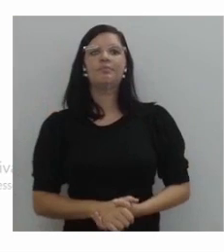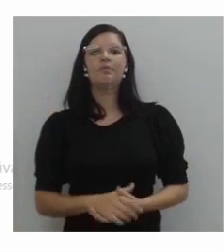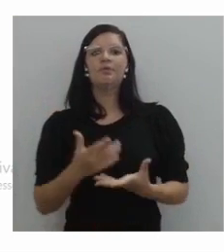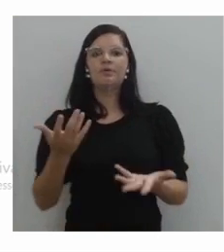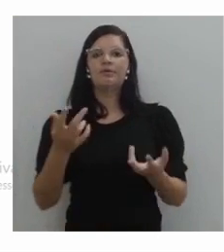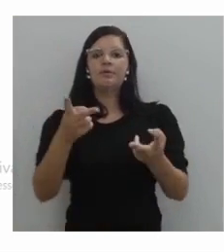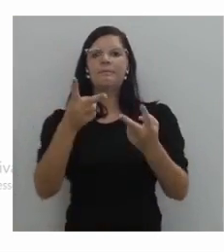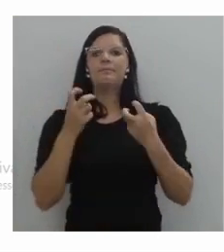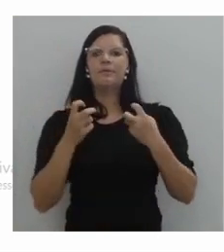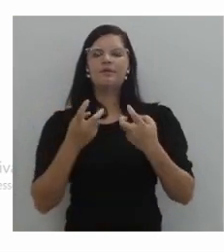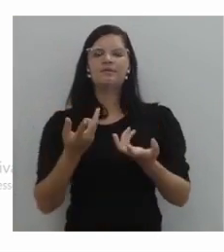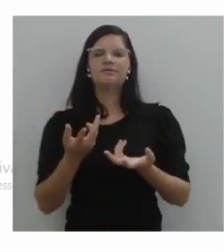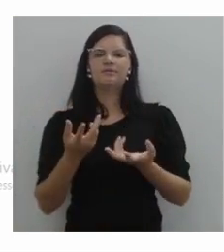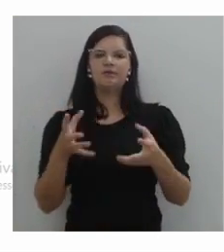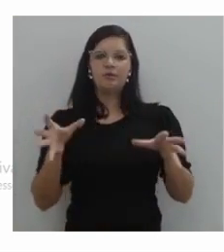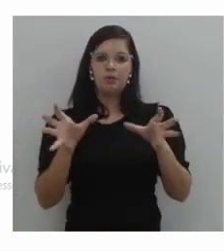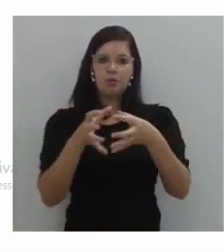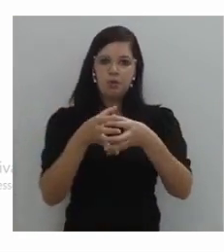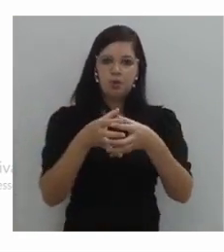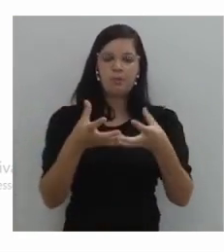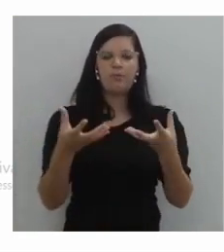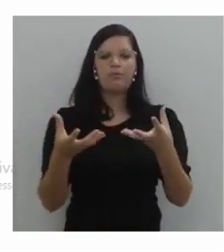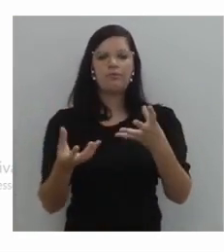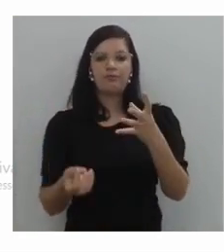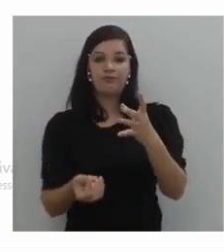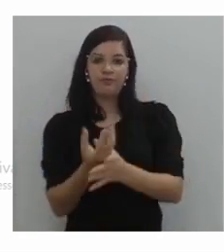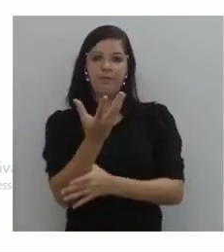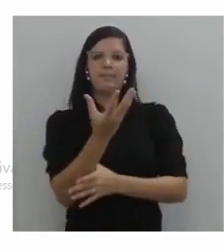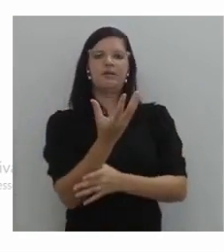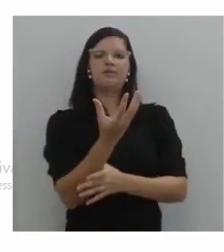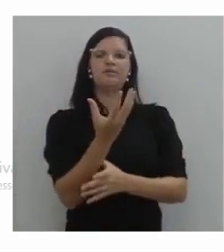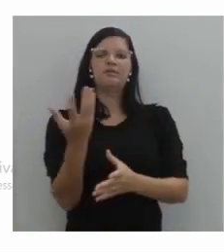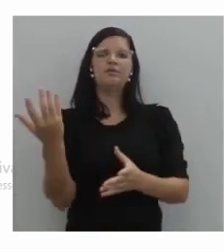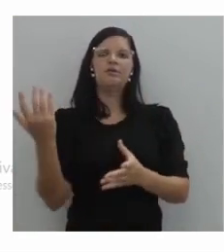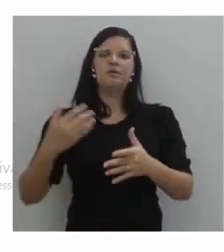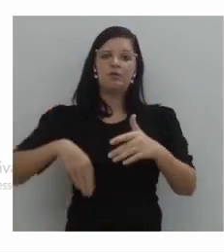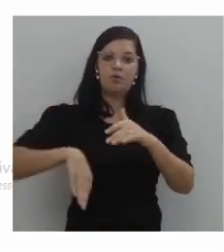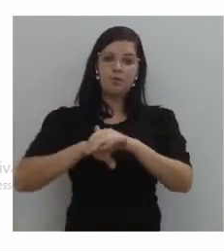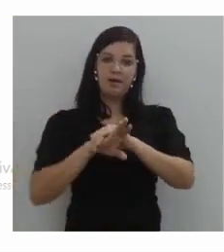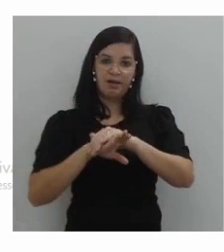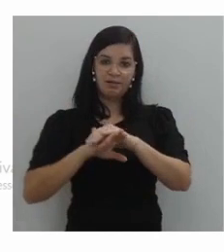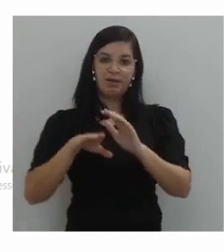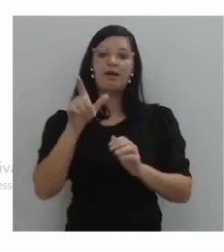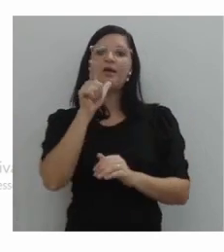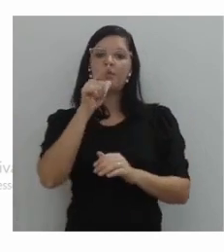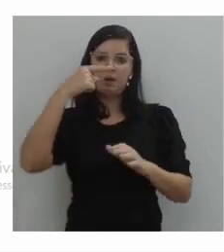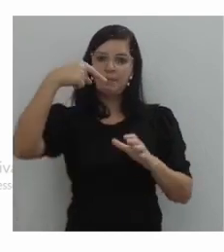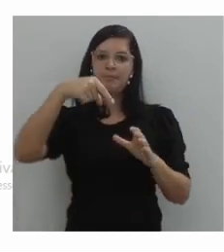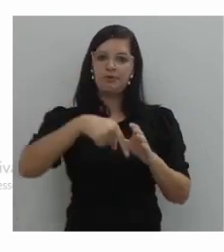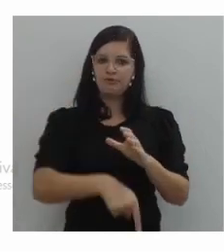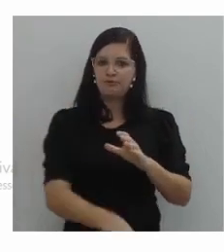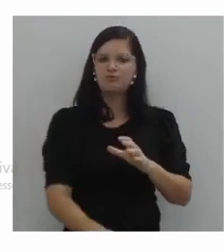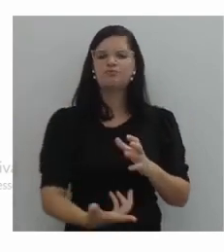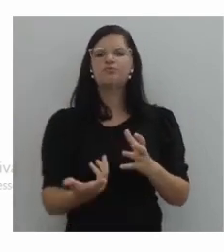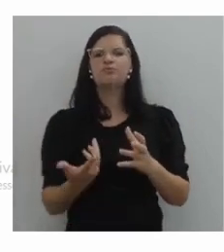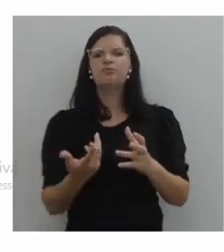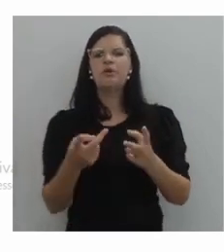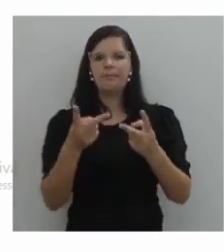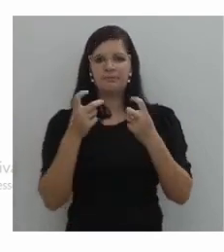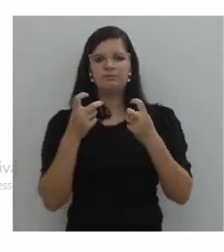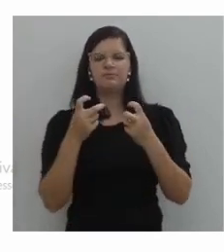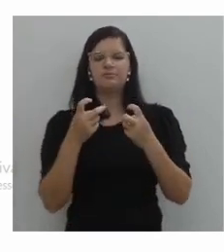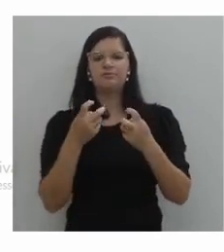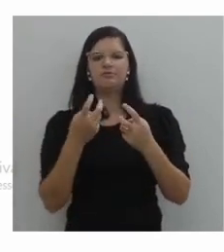a gente vai ver que a formação ou grupo de formação geológica que pode se armazenar água subterrânea, que é o que a gente está vendo,